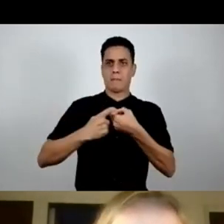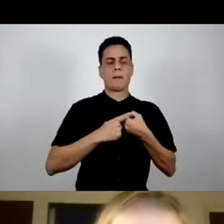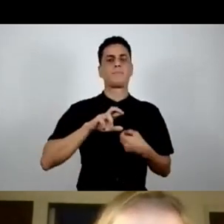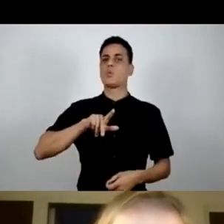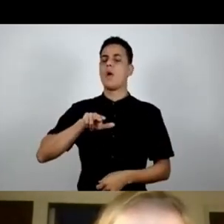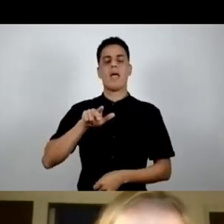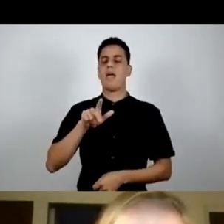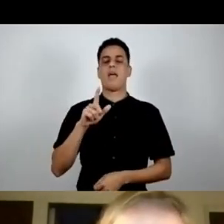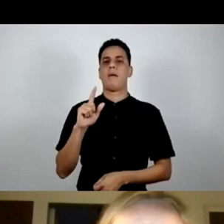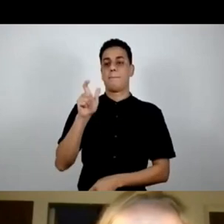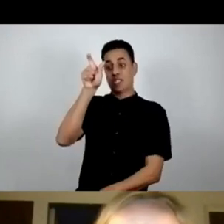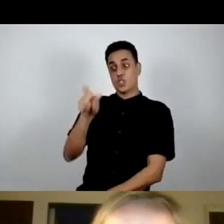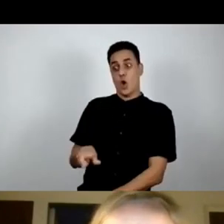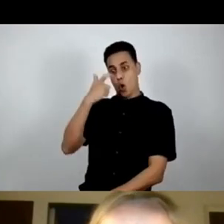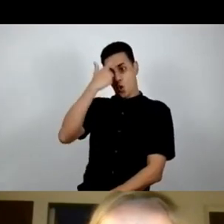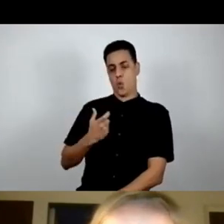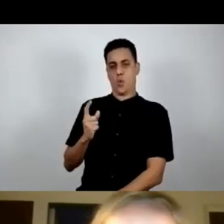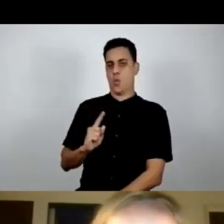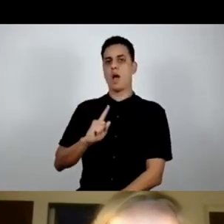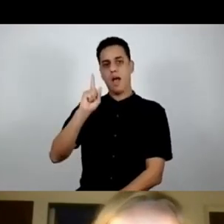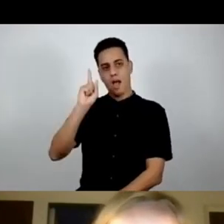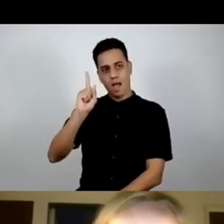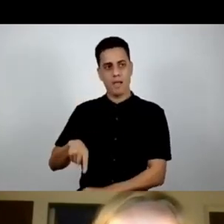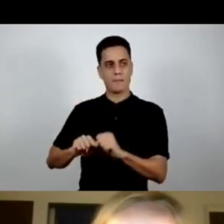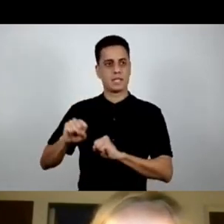né. Então, assim, 670. Tem uma representação, quanto?